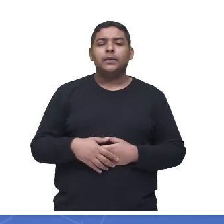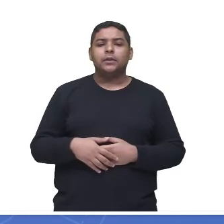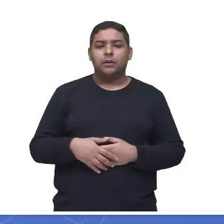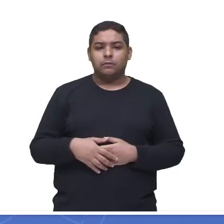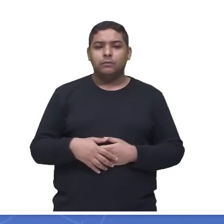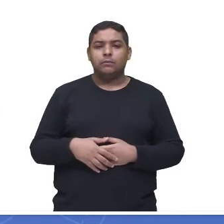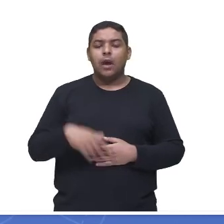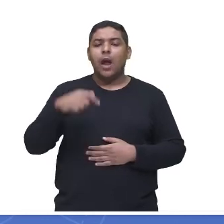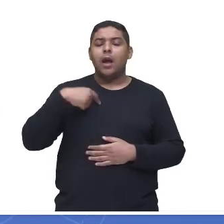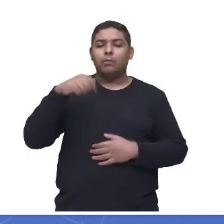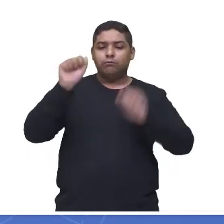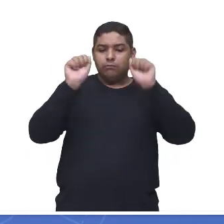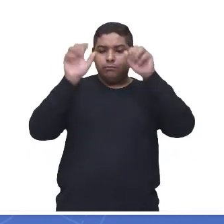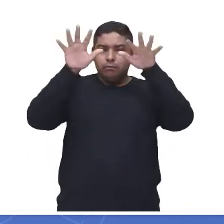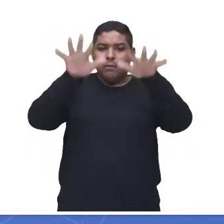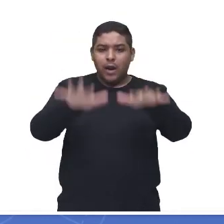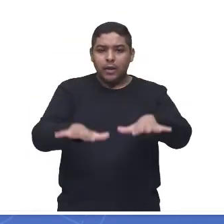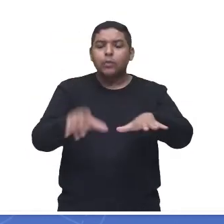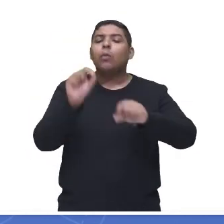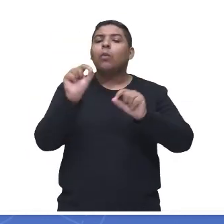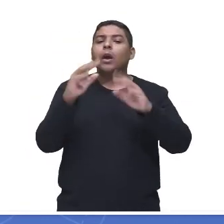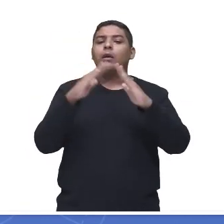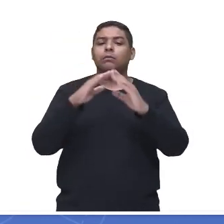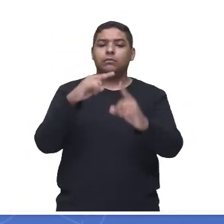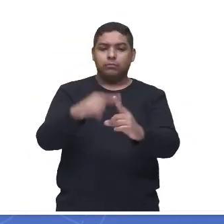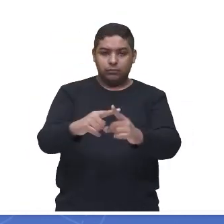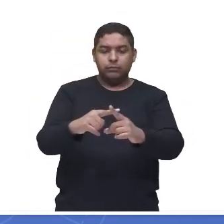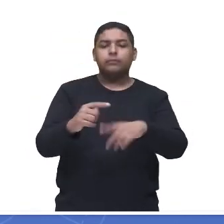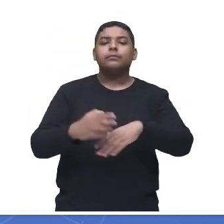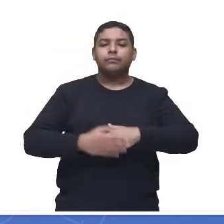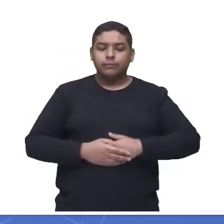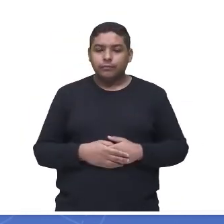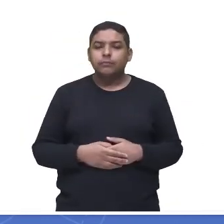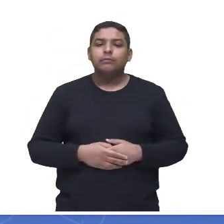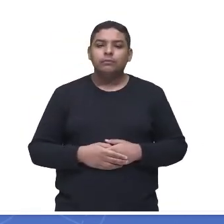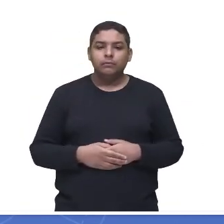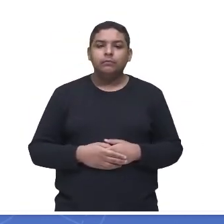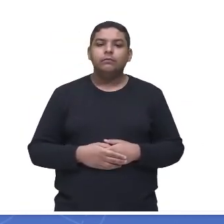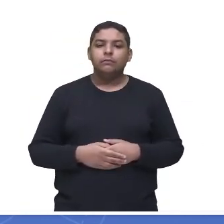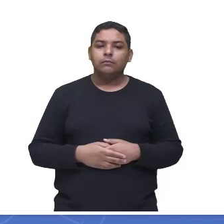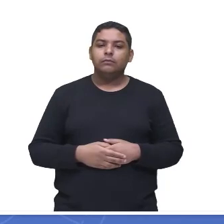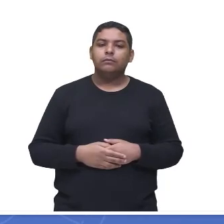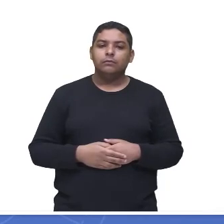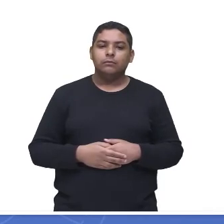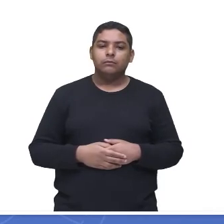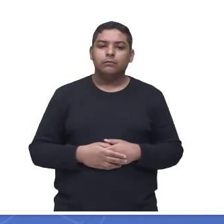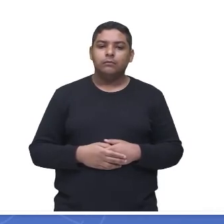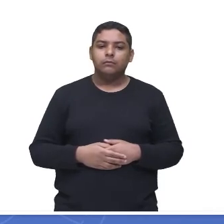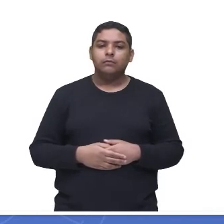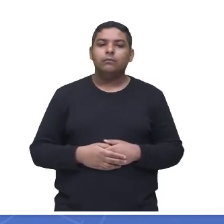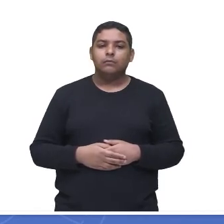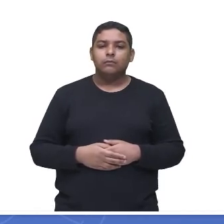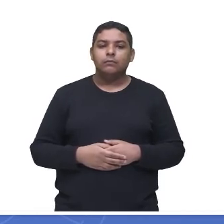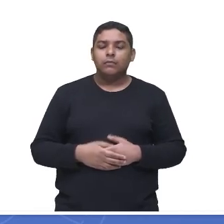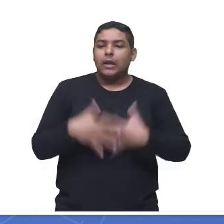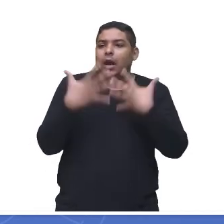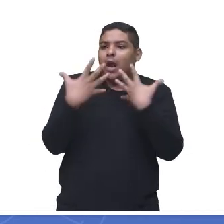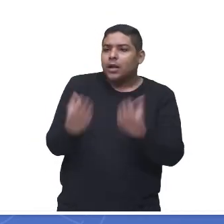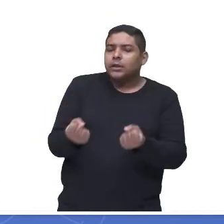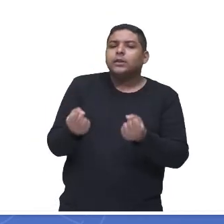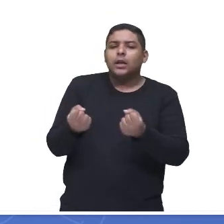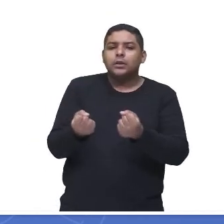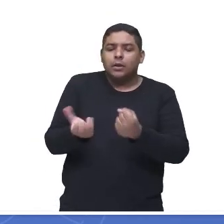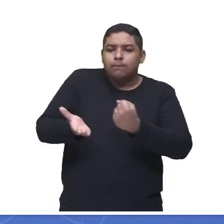bênção religiosa. Né? Tinha que ter, né, todo esse aval, né, esse